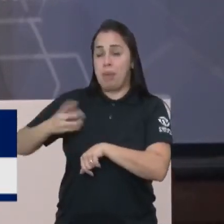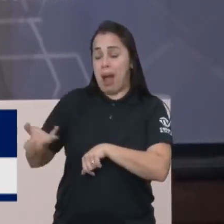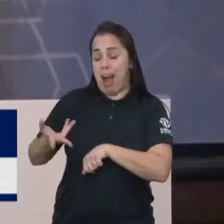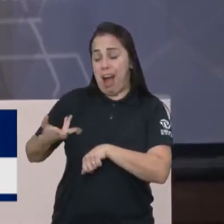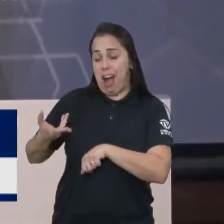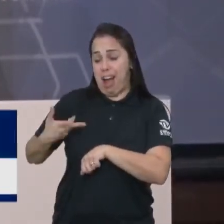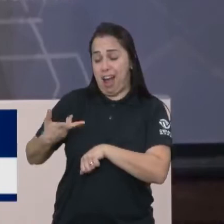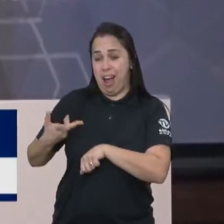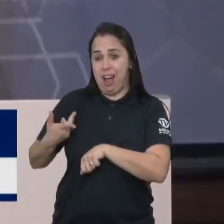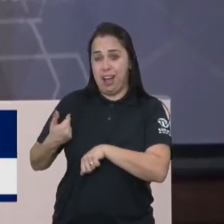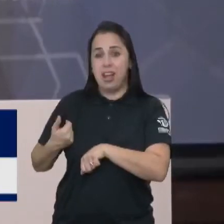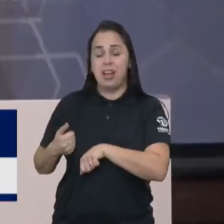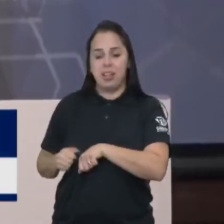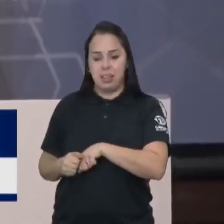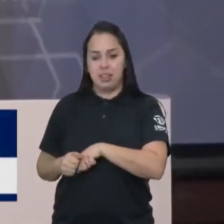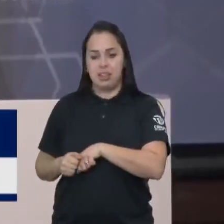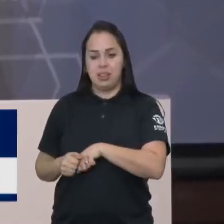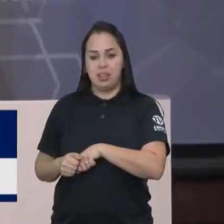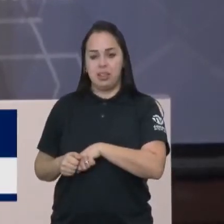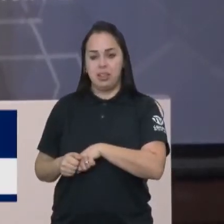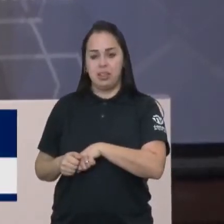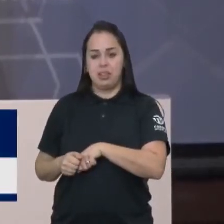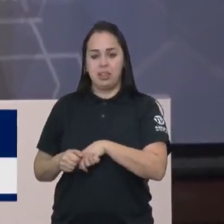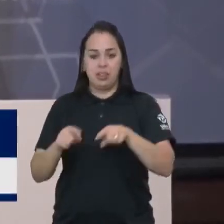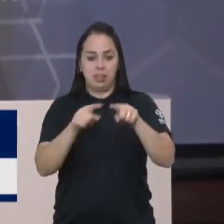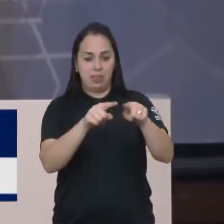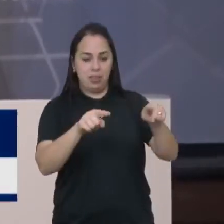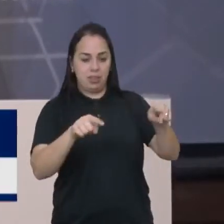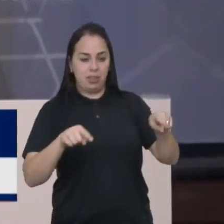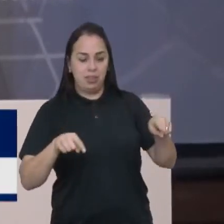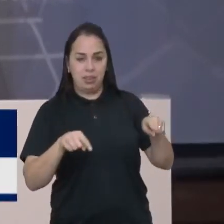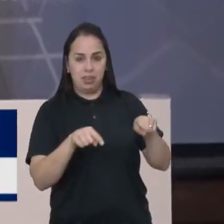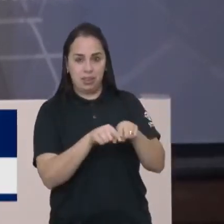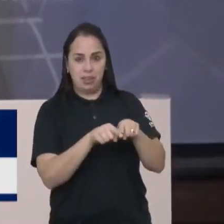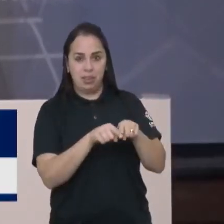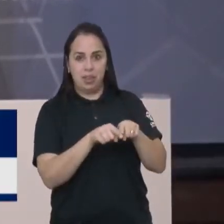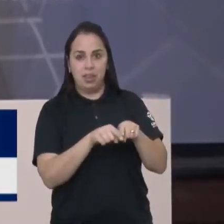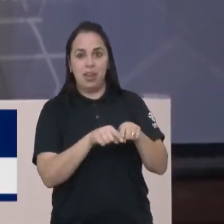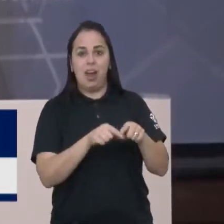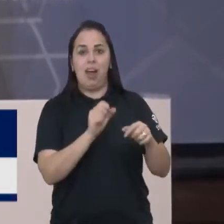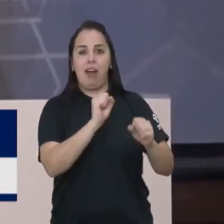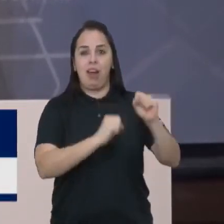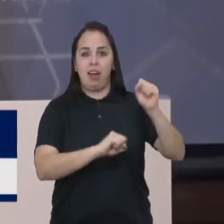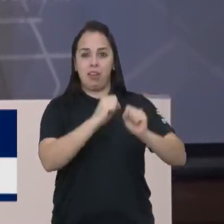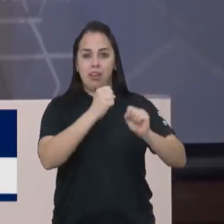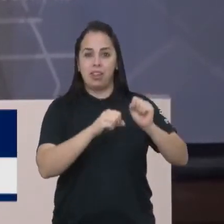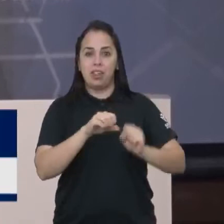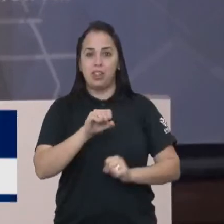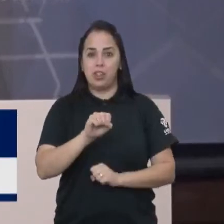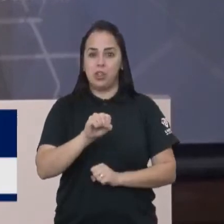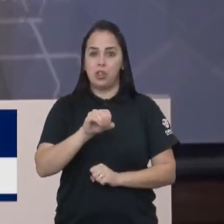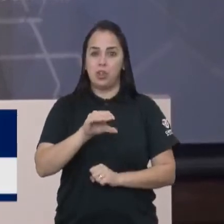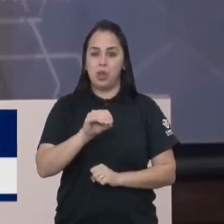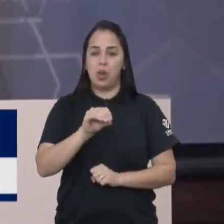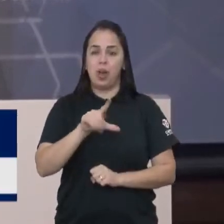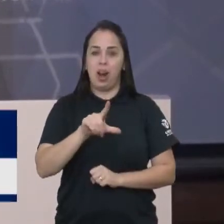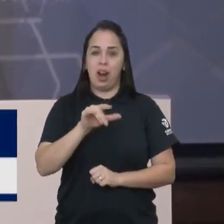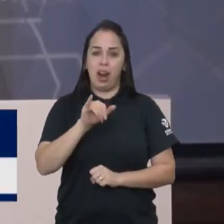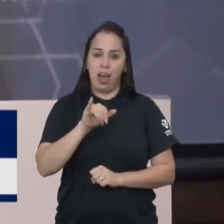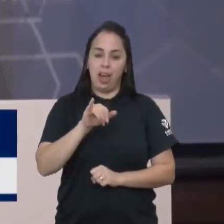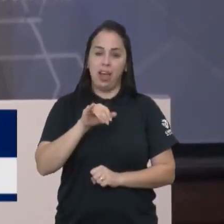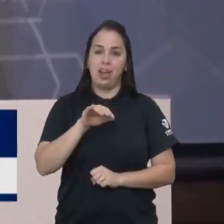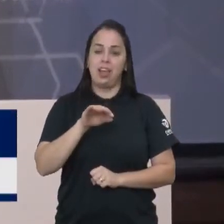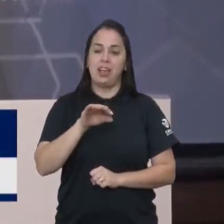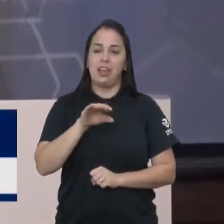que mudasse de mãos, a desapropriação do imóvel da fábrica Solectron, para a implantação do nosso parque tecnológico, que